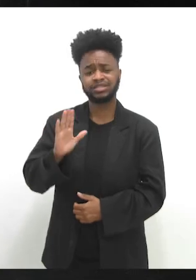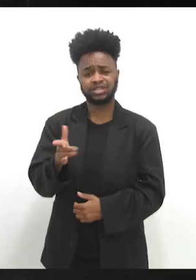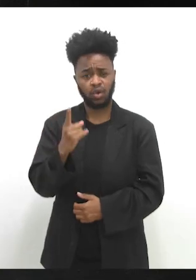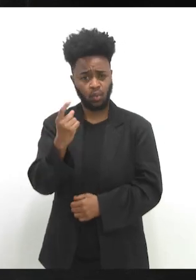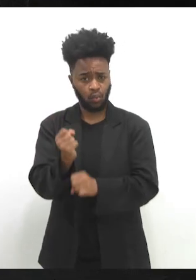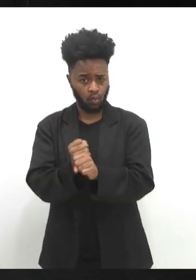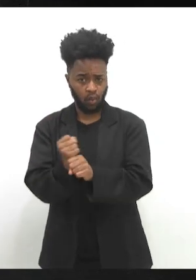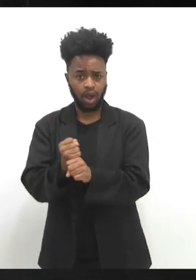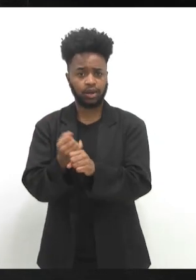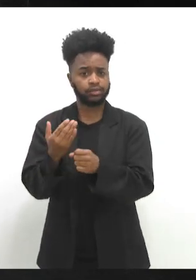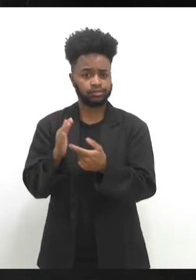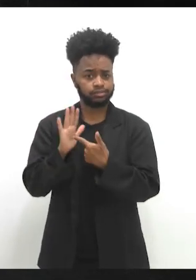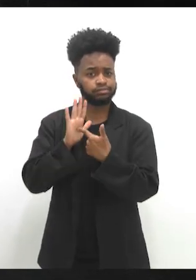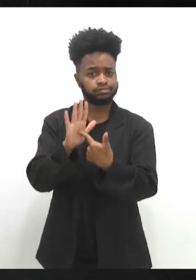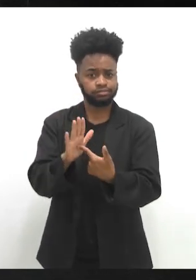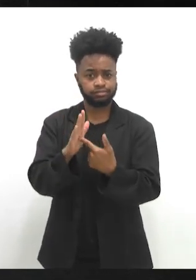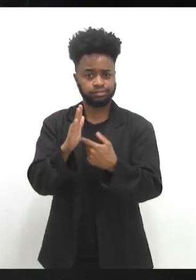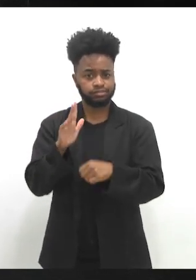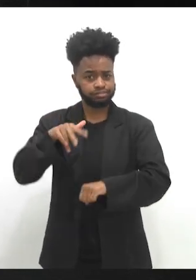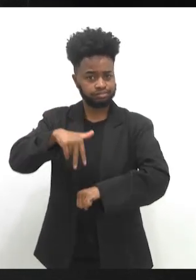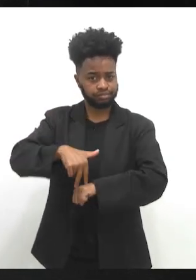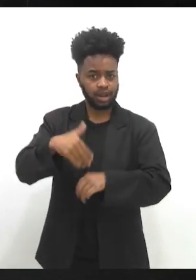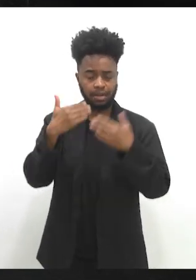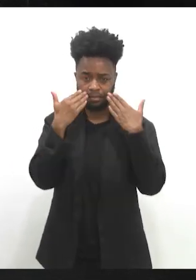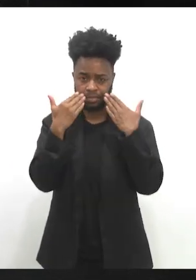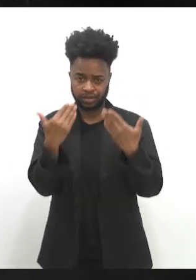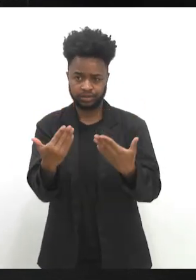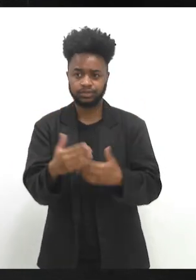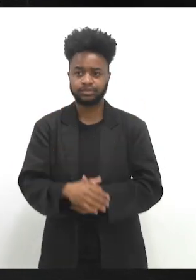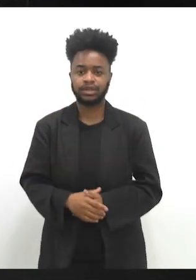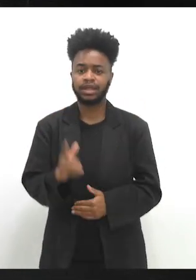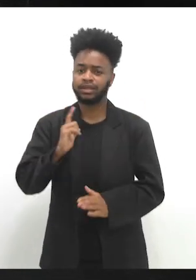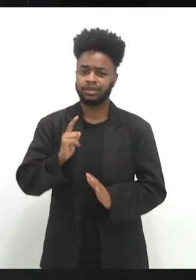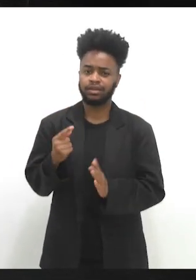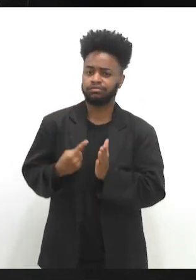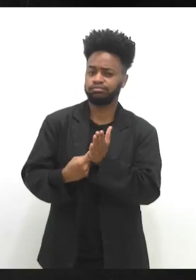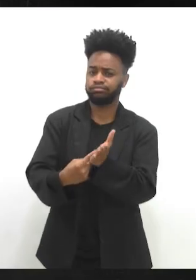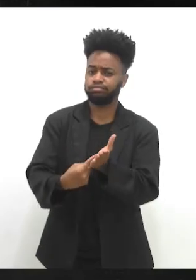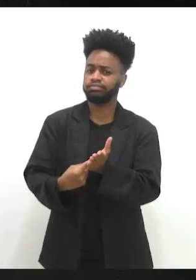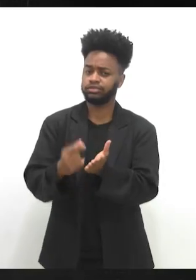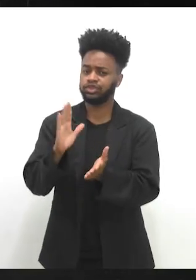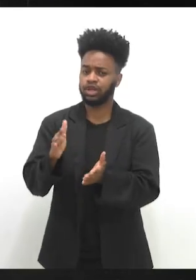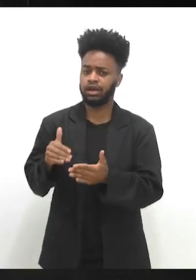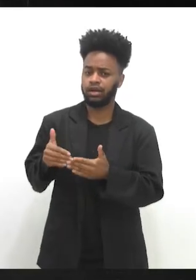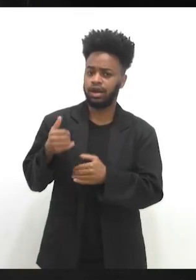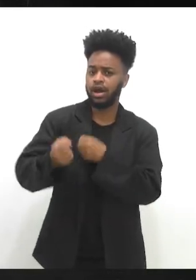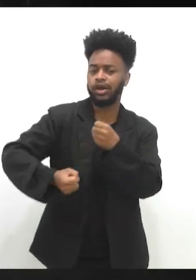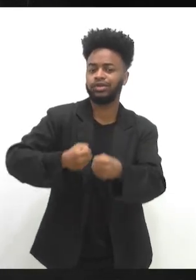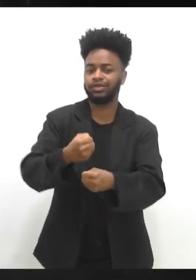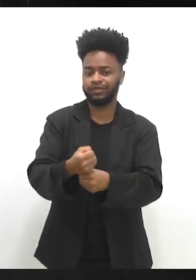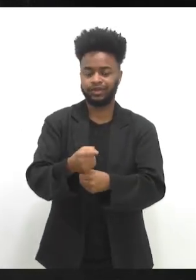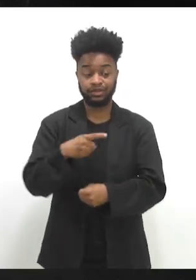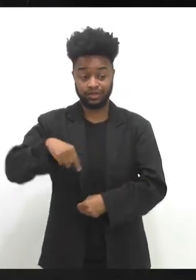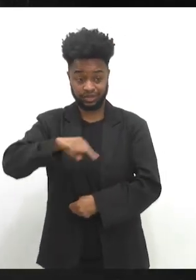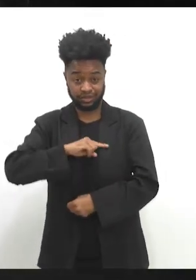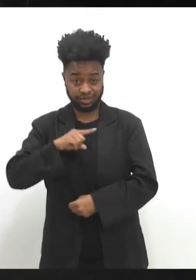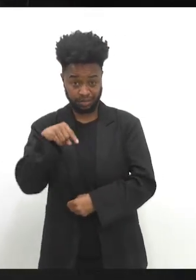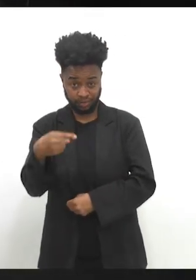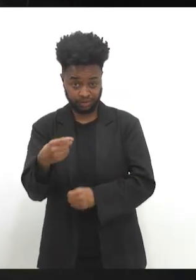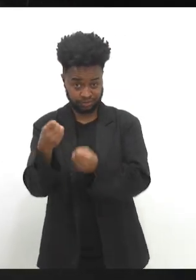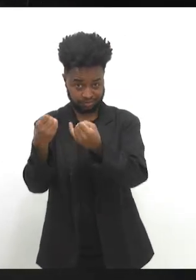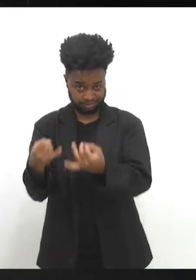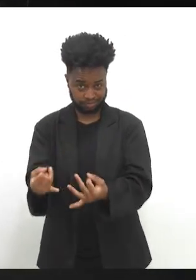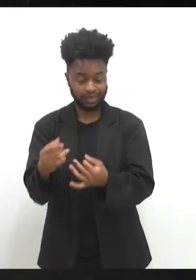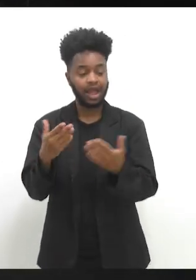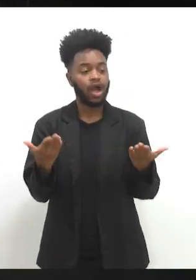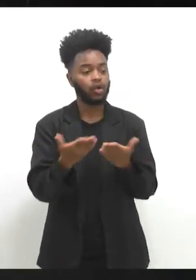um ano em cartaz e a gente... Maravilha! Já tem coisa marcada até para o ano que vem já. Então a gente vai falar sobre isso daqui a pouco. Mas agora a